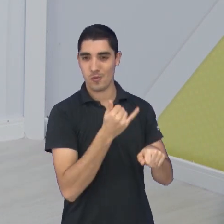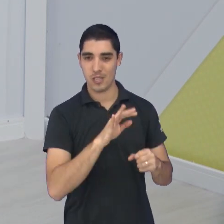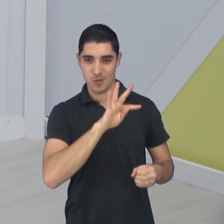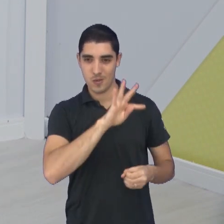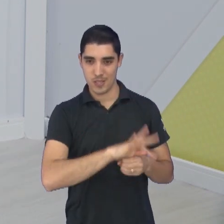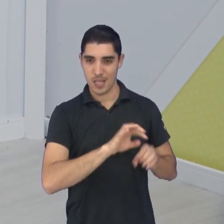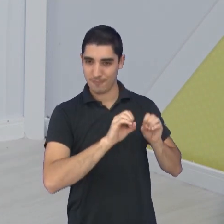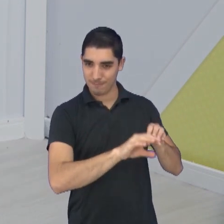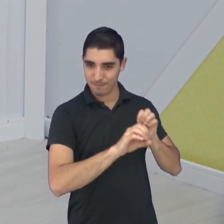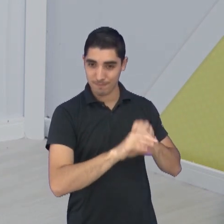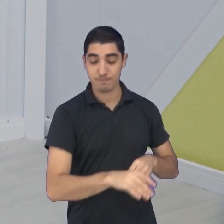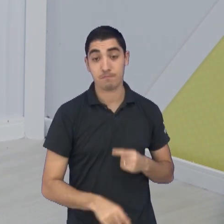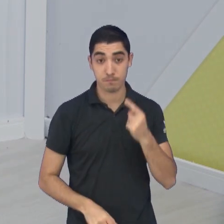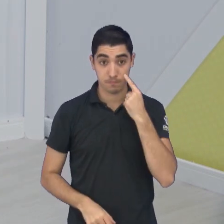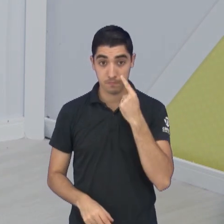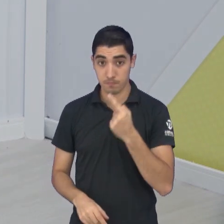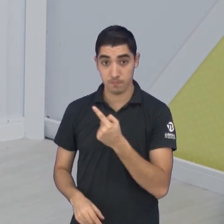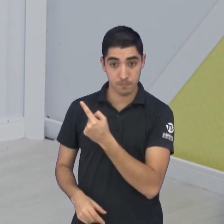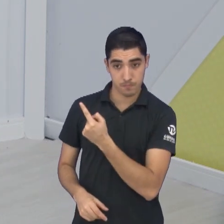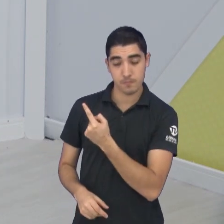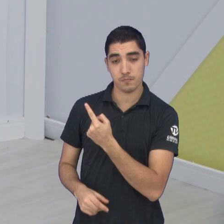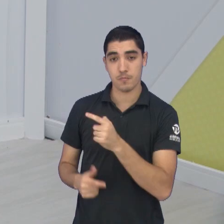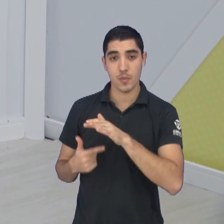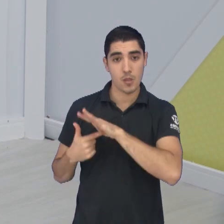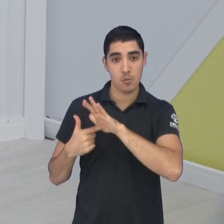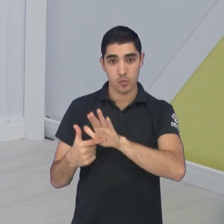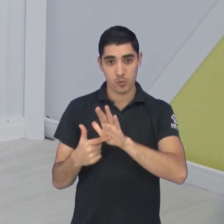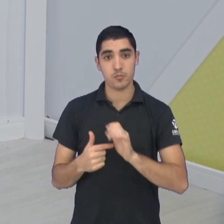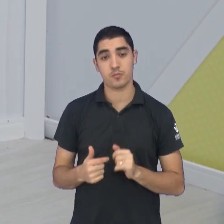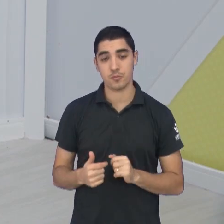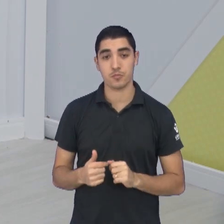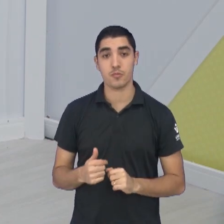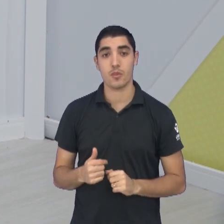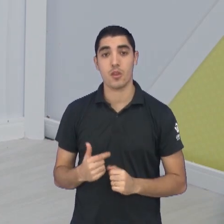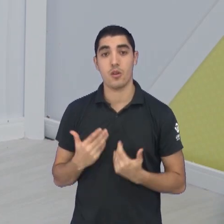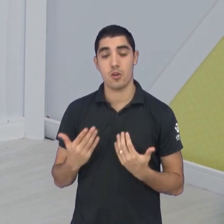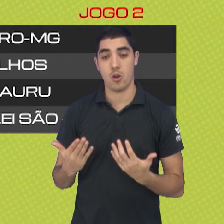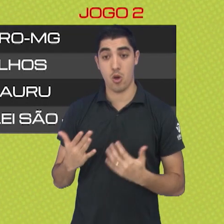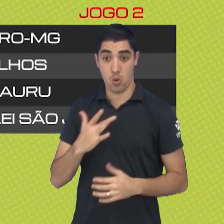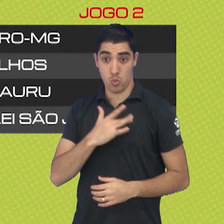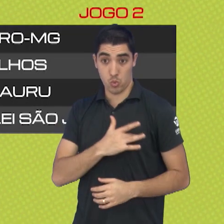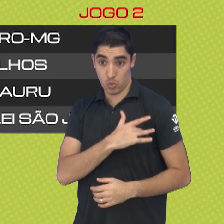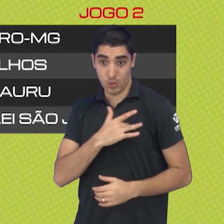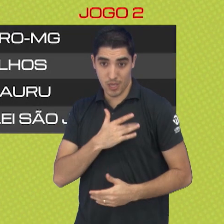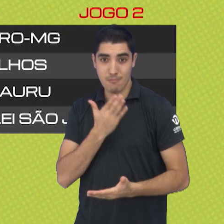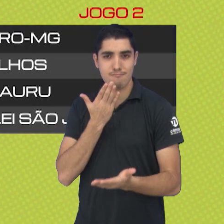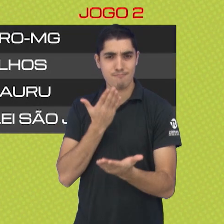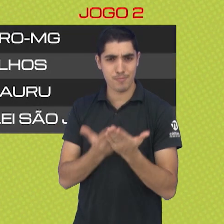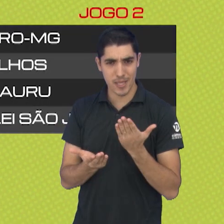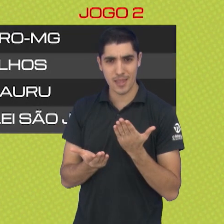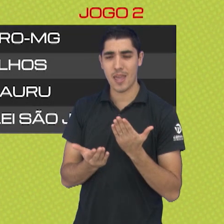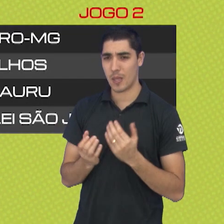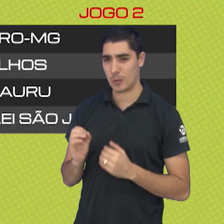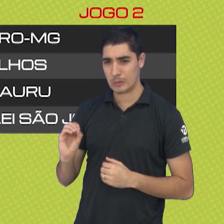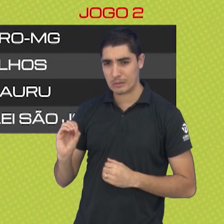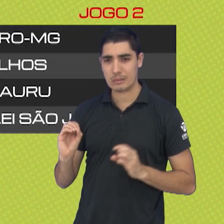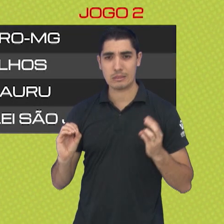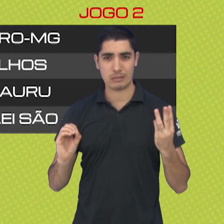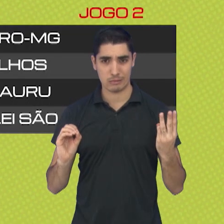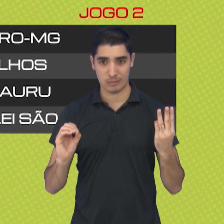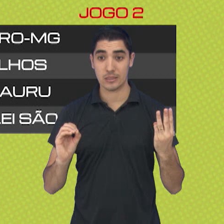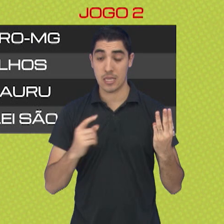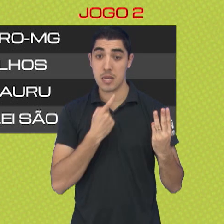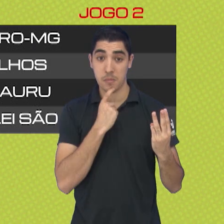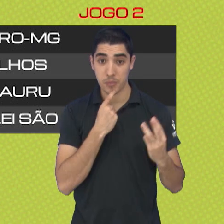os jogos da primeira rodada, também já embaixo já tem o da segunda rodada. Olha só, o Cruzeiro perdeu 3-0 para o Campinas, surpreendente.